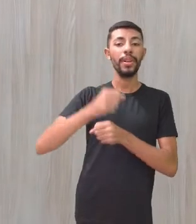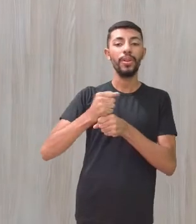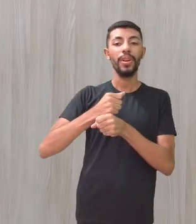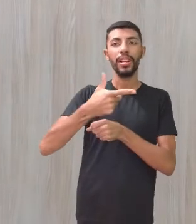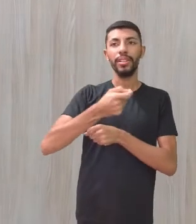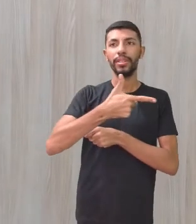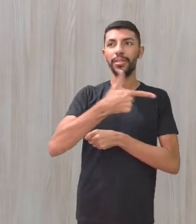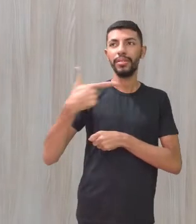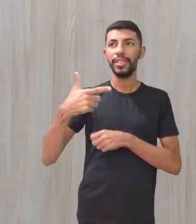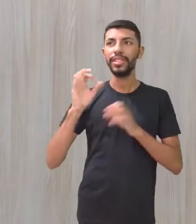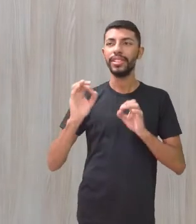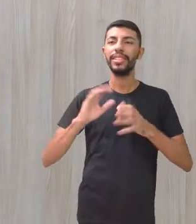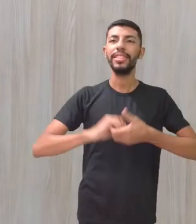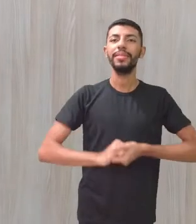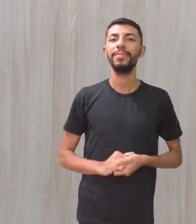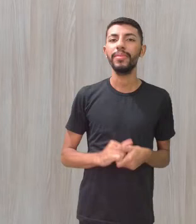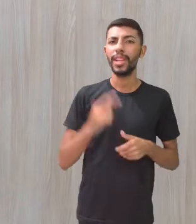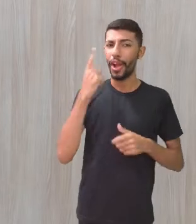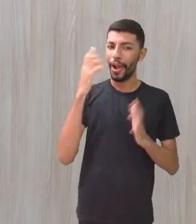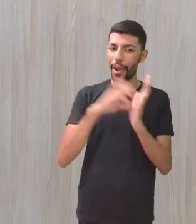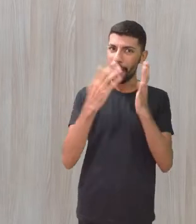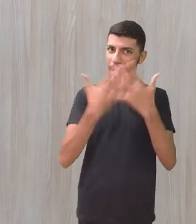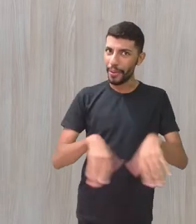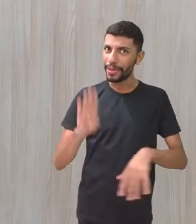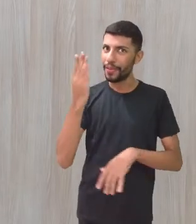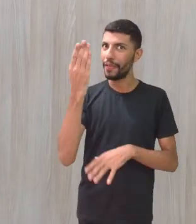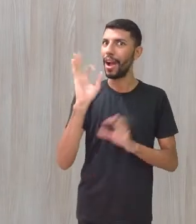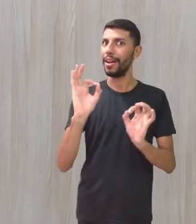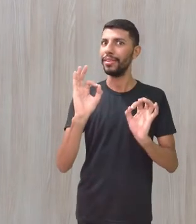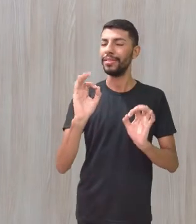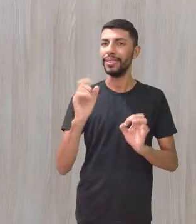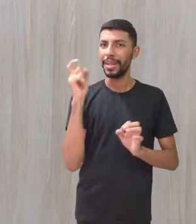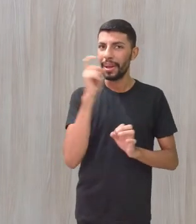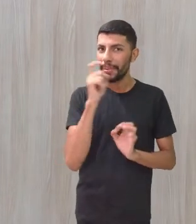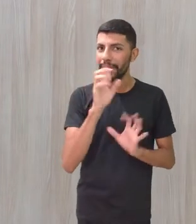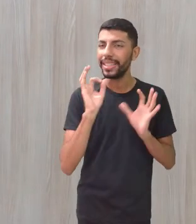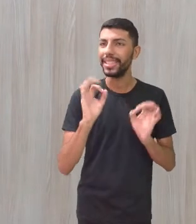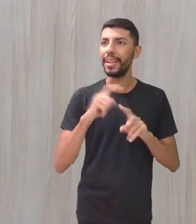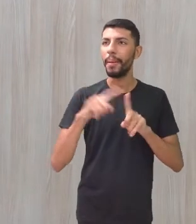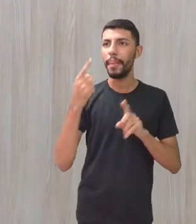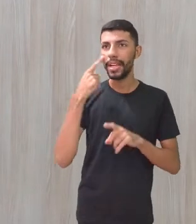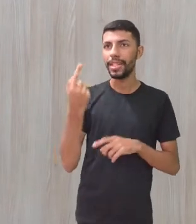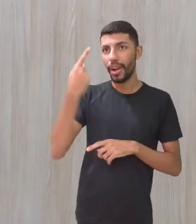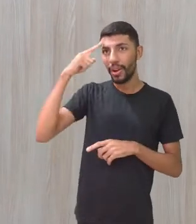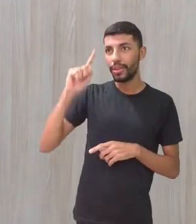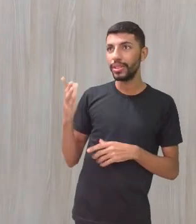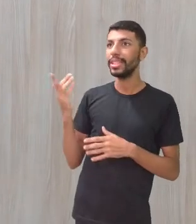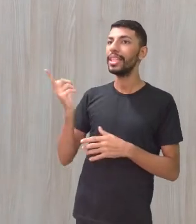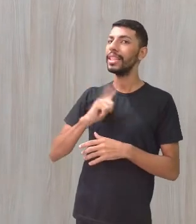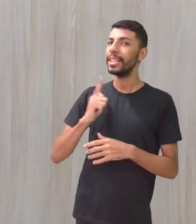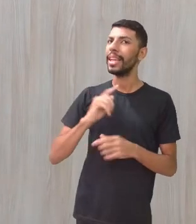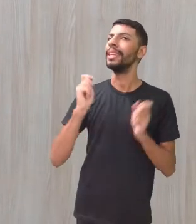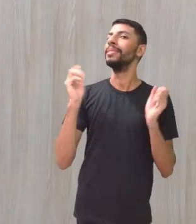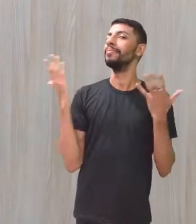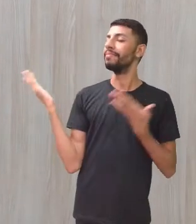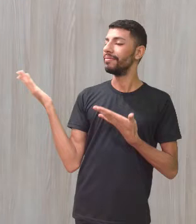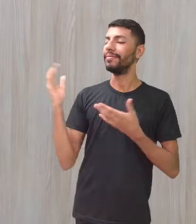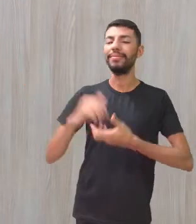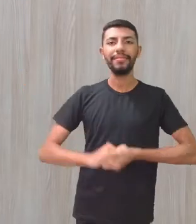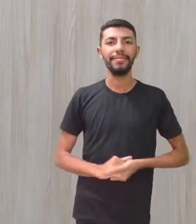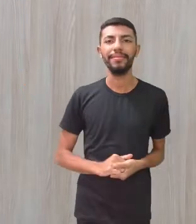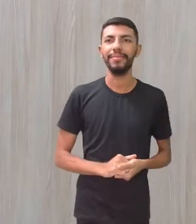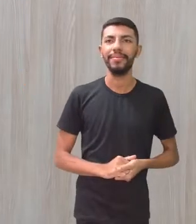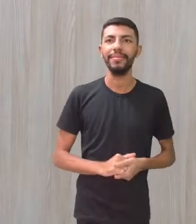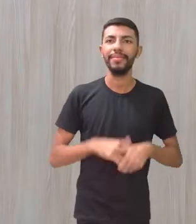abril, o concurso é falso, tá, minha gente? Ninguém precisa se inscrever, não. Mas na data que tem aqui, ó, ainda dá. Então, você perceba